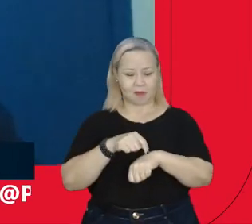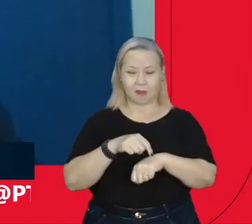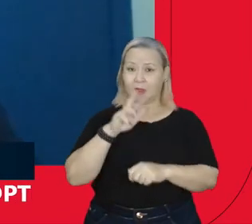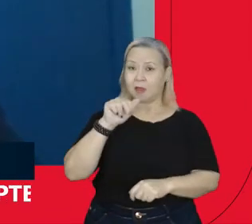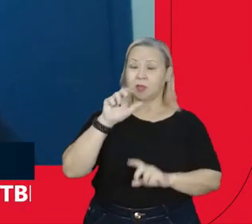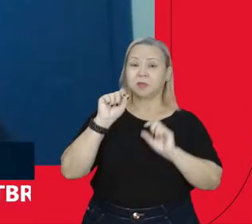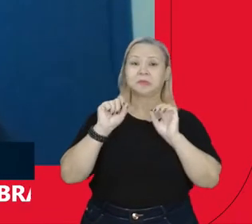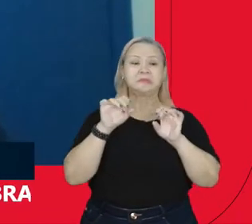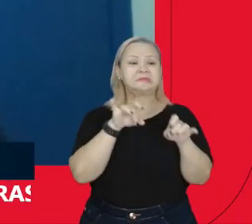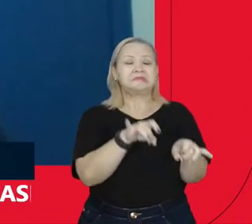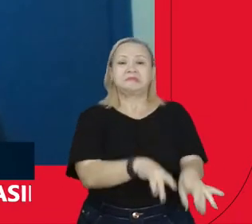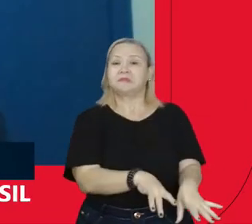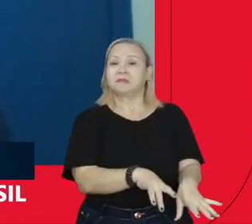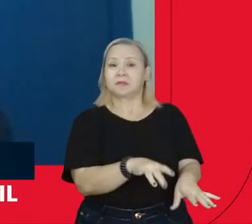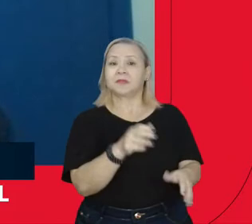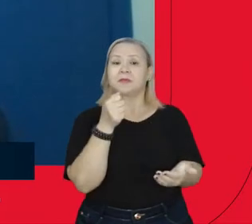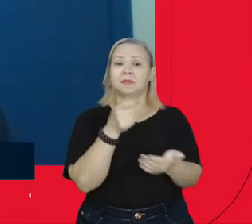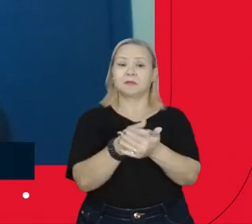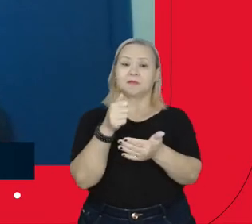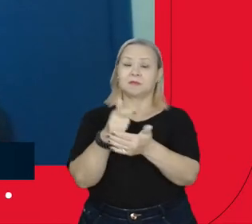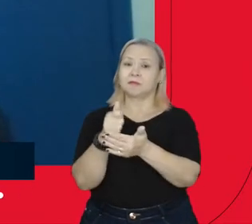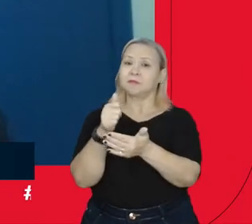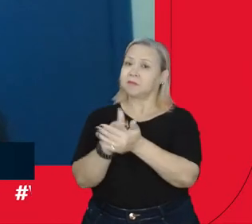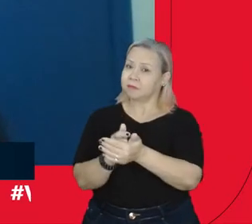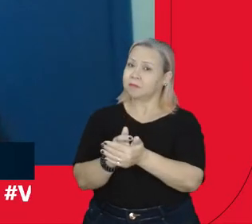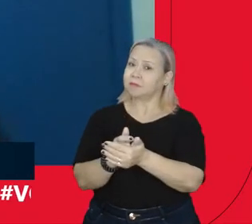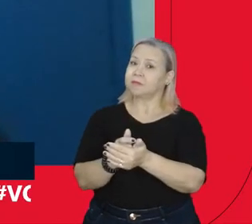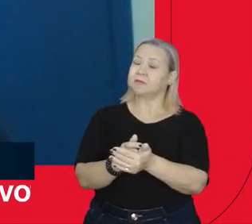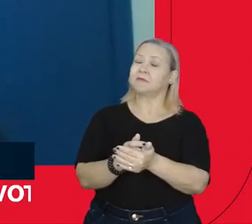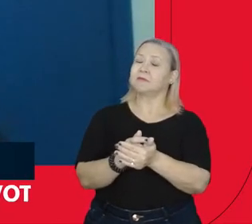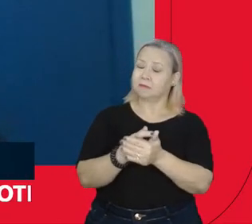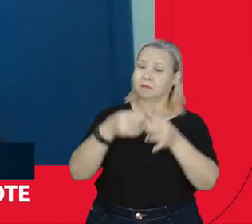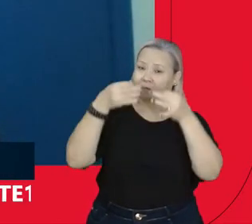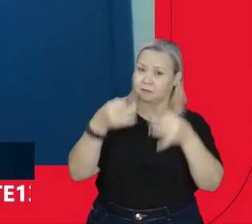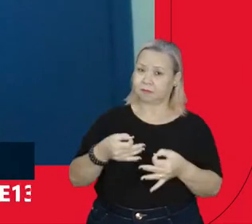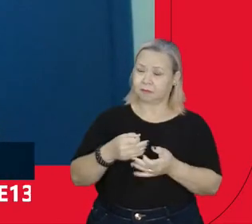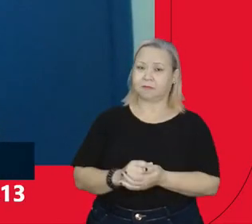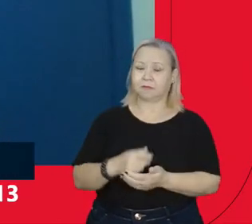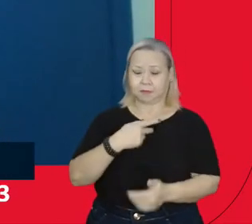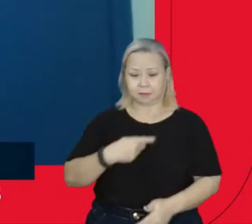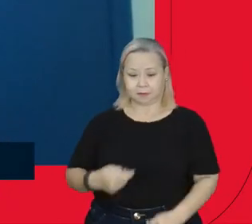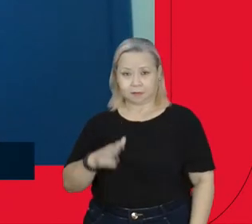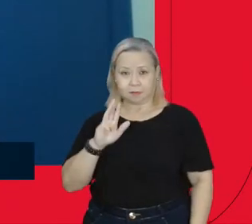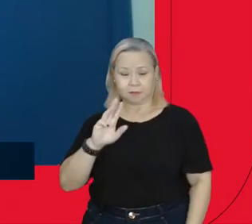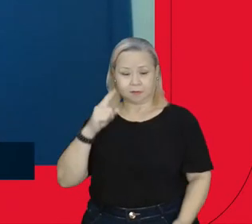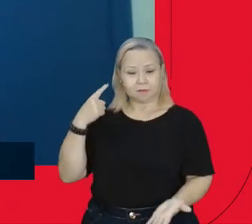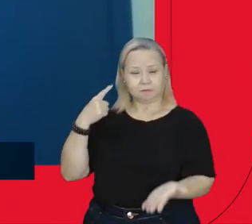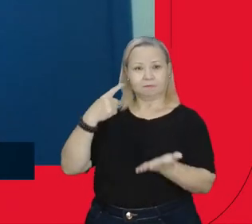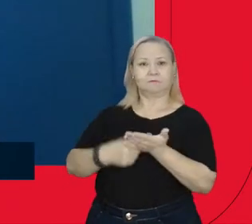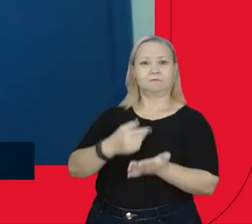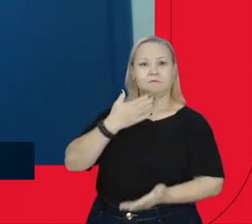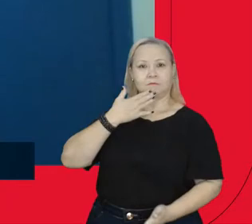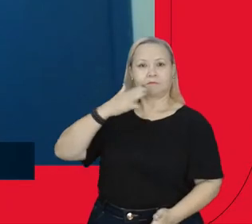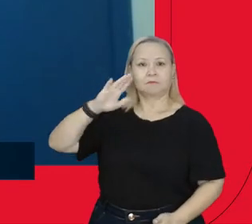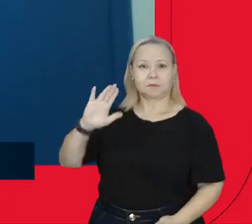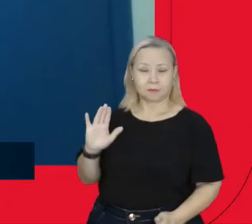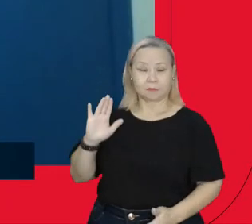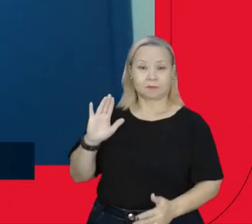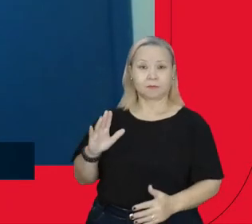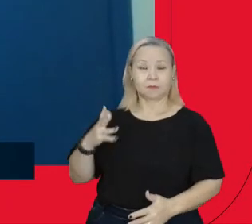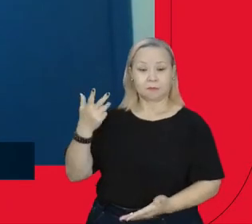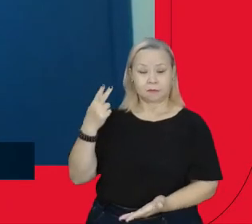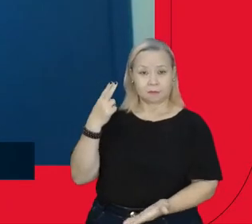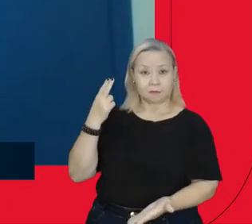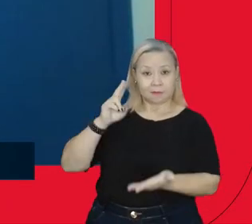nunca deixamos de pagar com garantia. Então, o presidente Lula está se comprometendo a assumir, e a